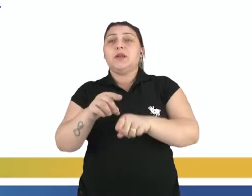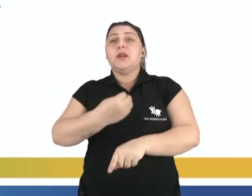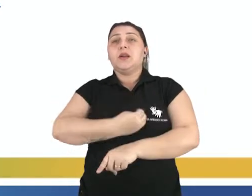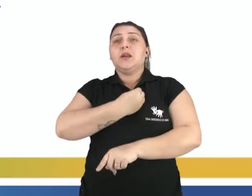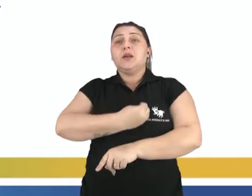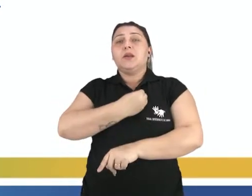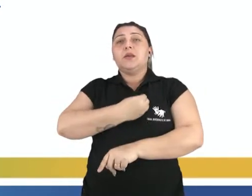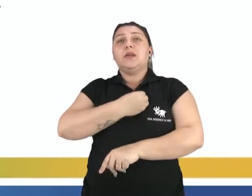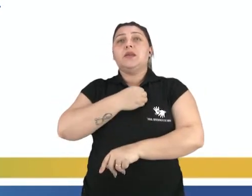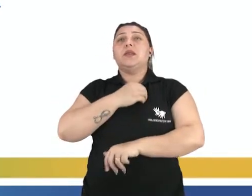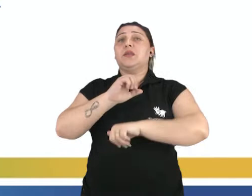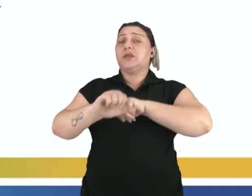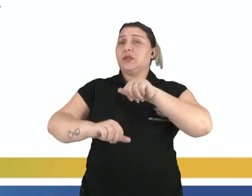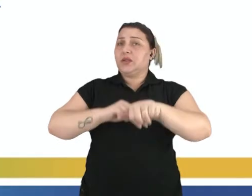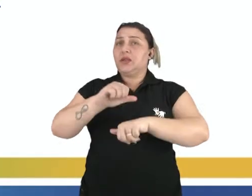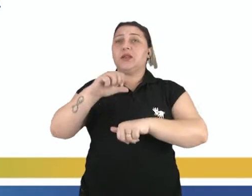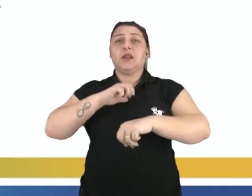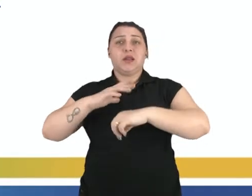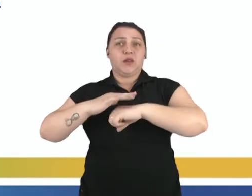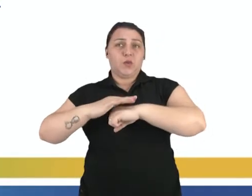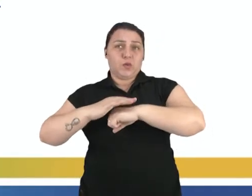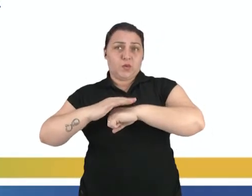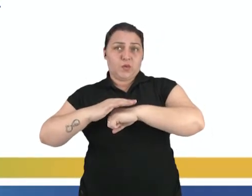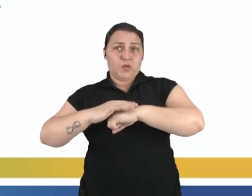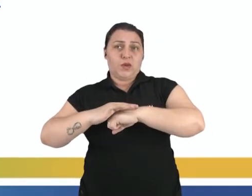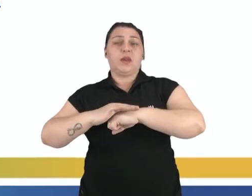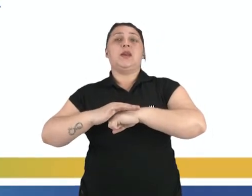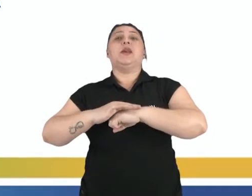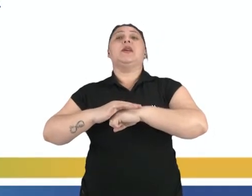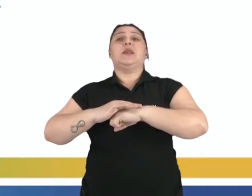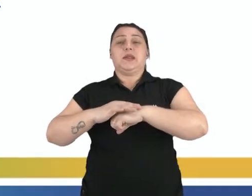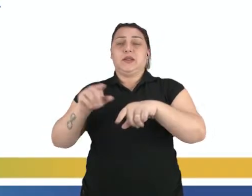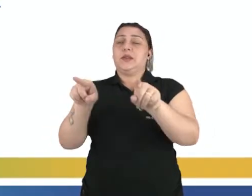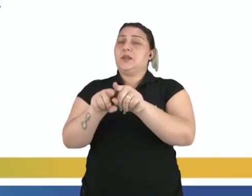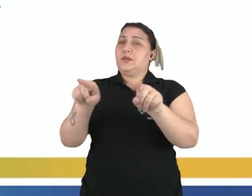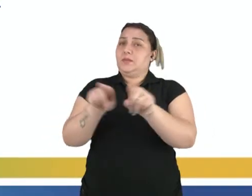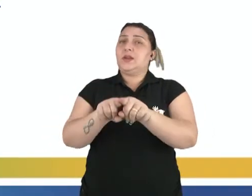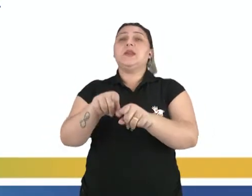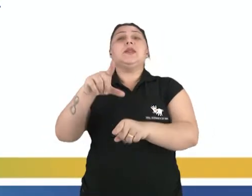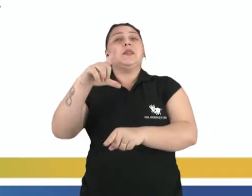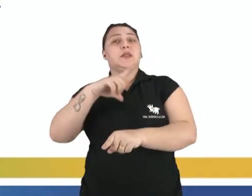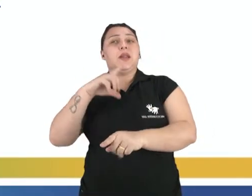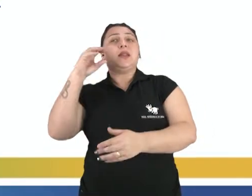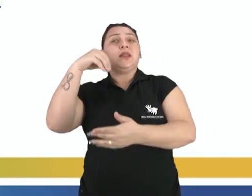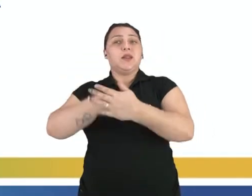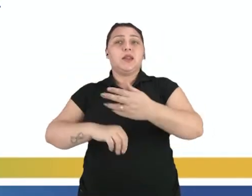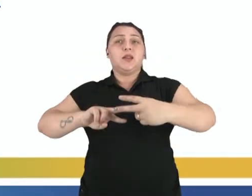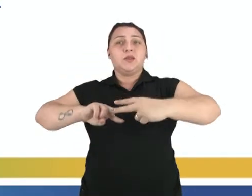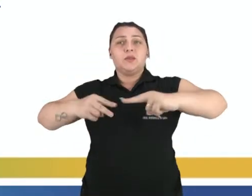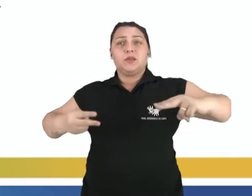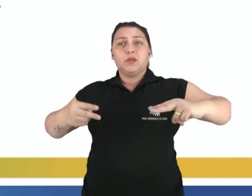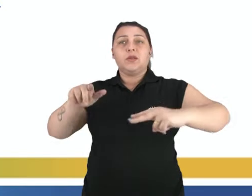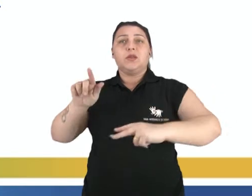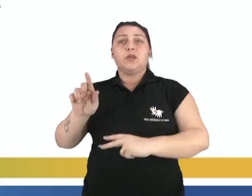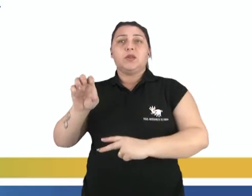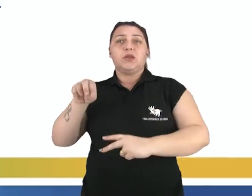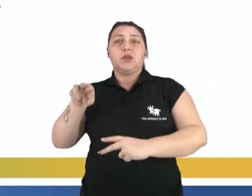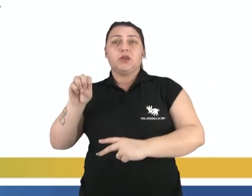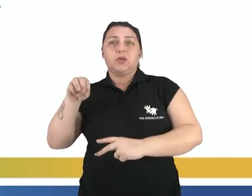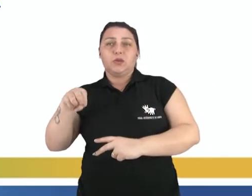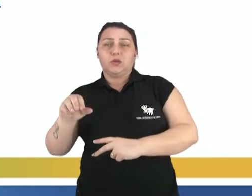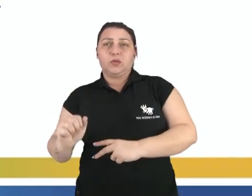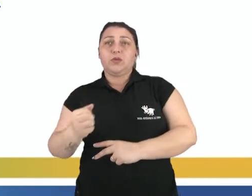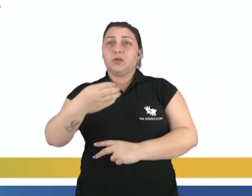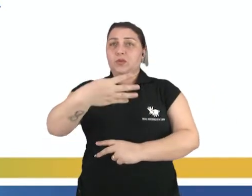das variantes que causam as doenças genéticas e hereditárias também estão contidas dentro desse genoma. Ao longo